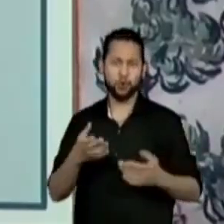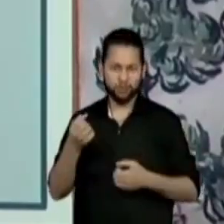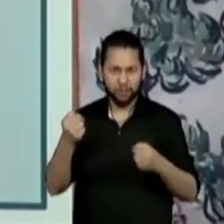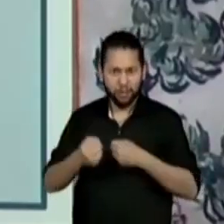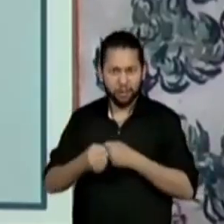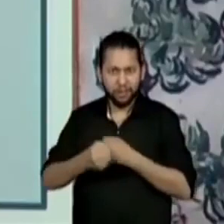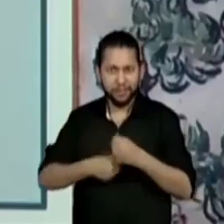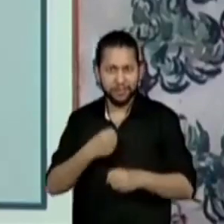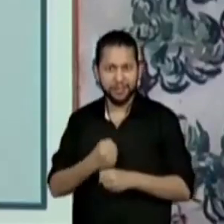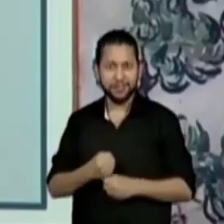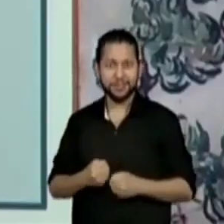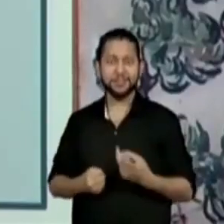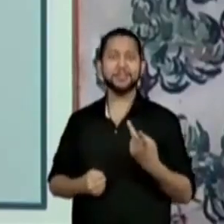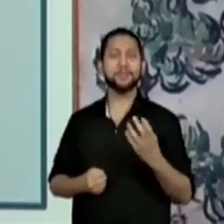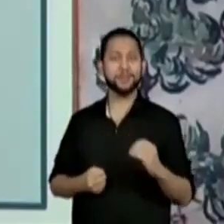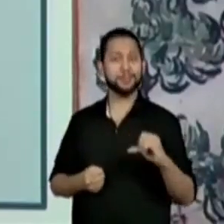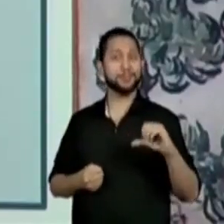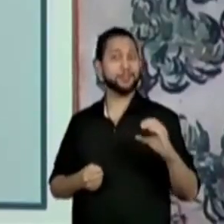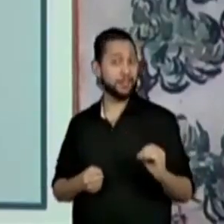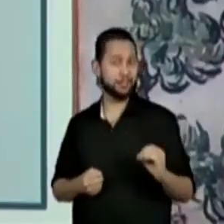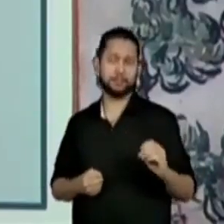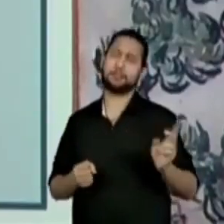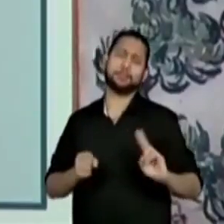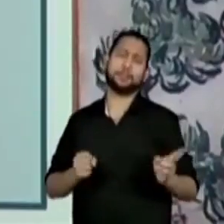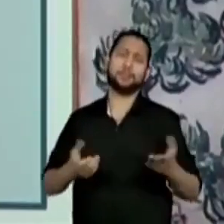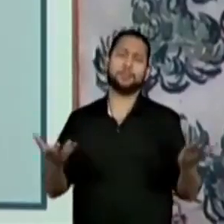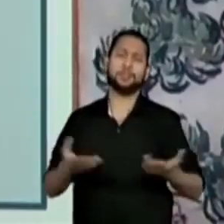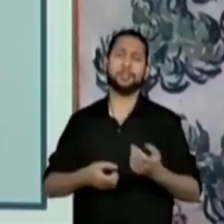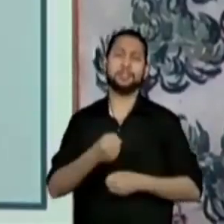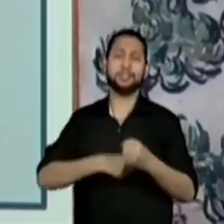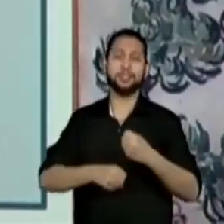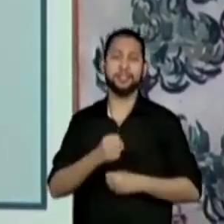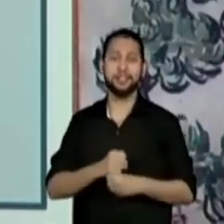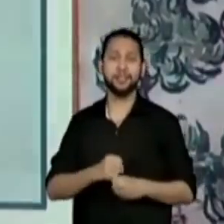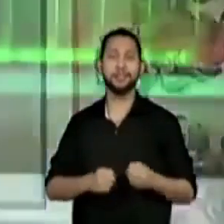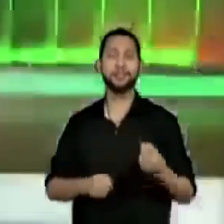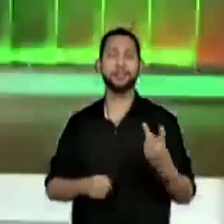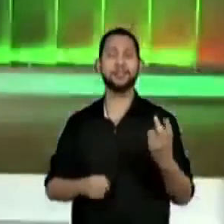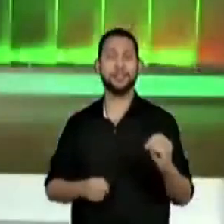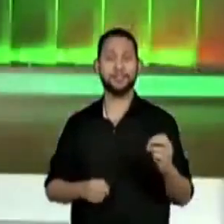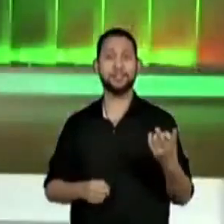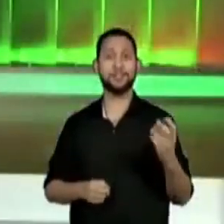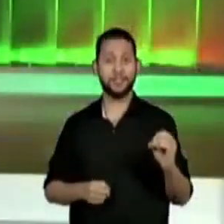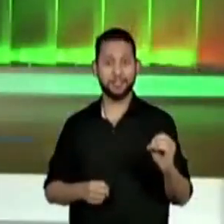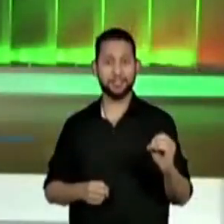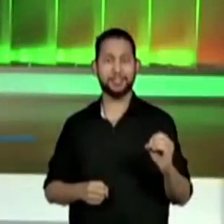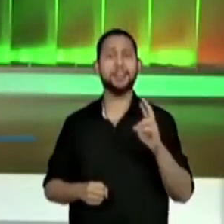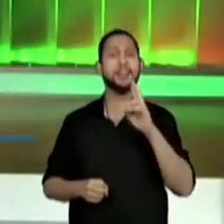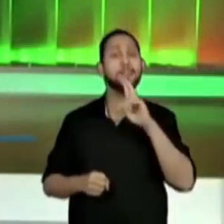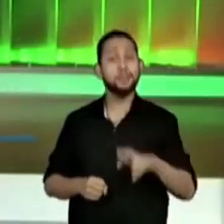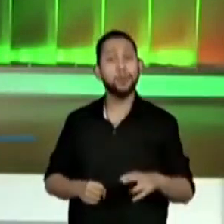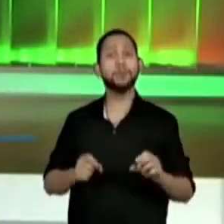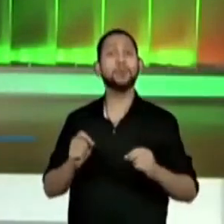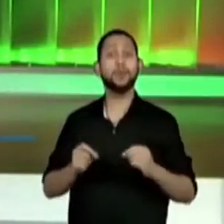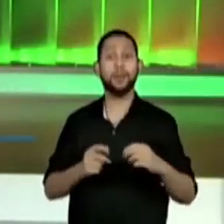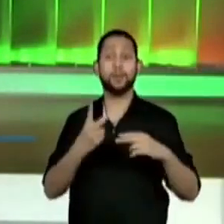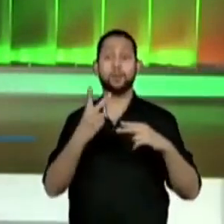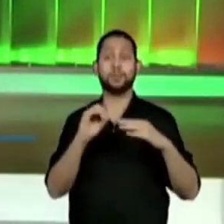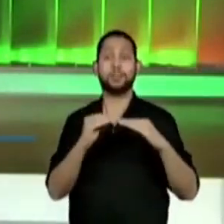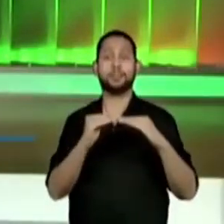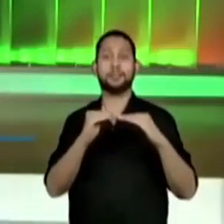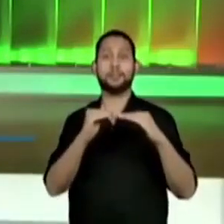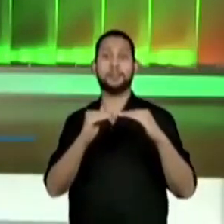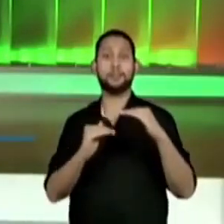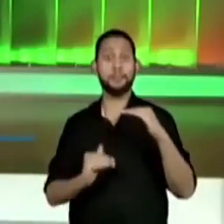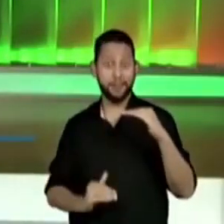2090 estamos em 2020 portanto a resposta é menos de